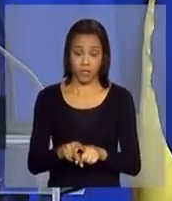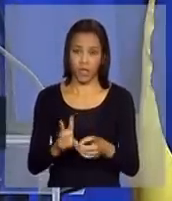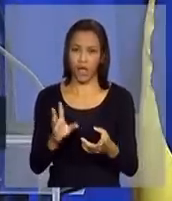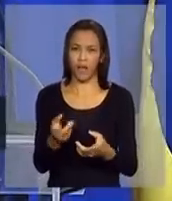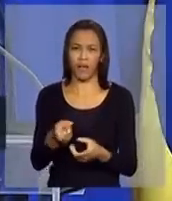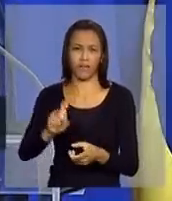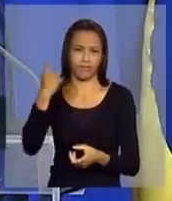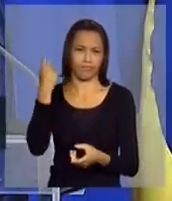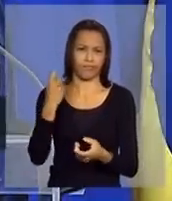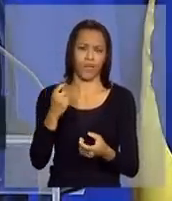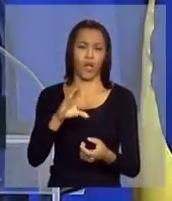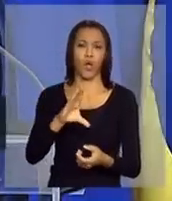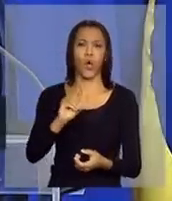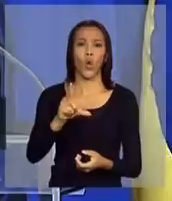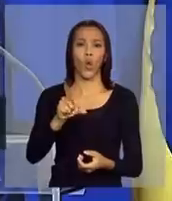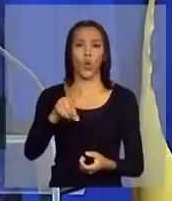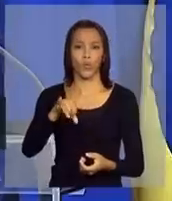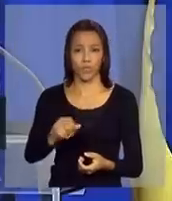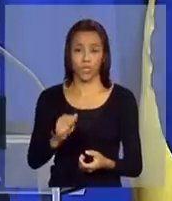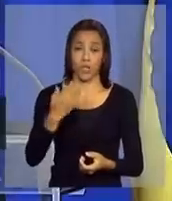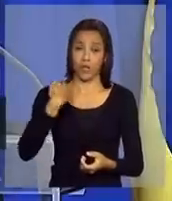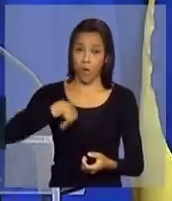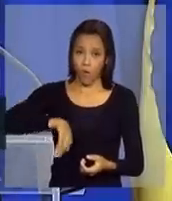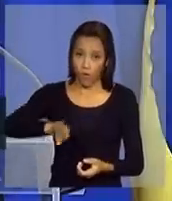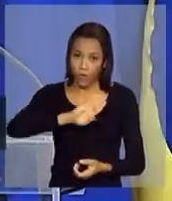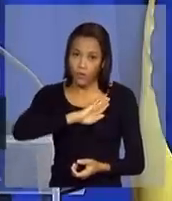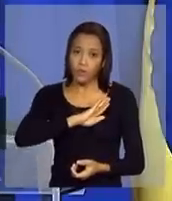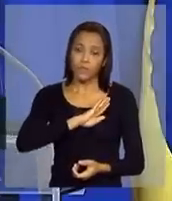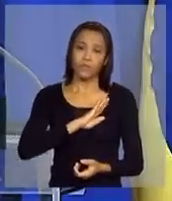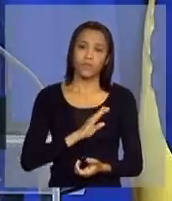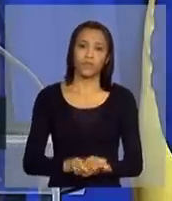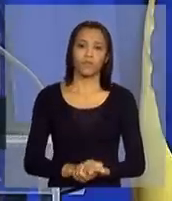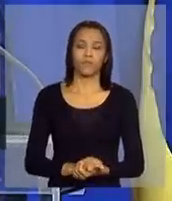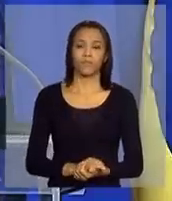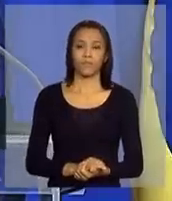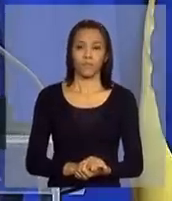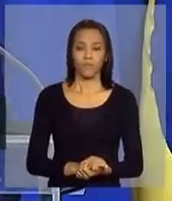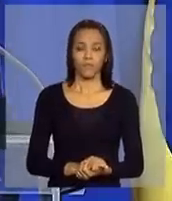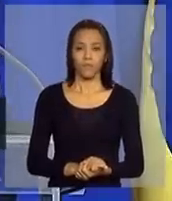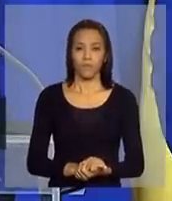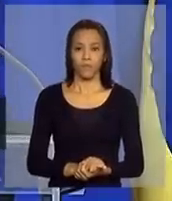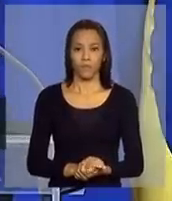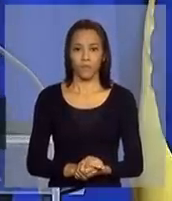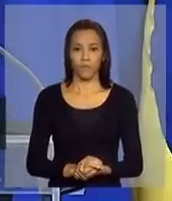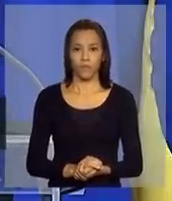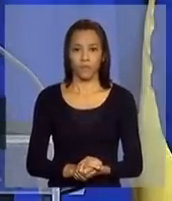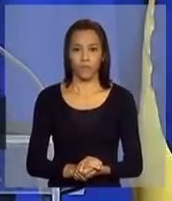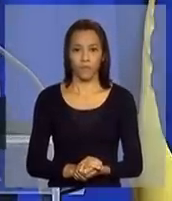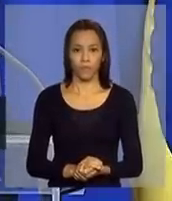tentações coloniais. Nós consideramos que